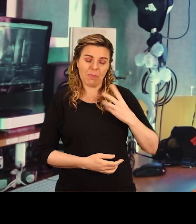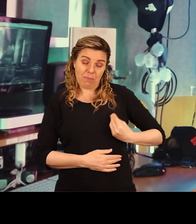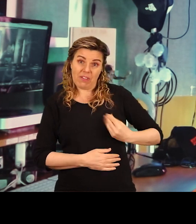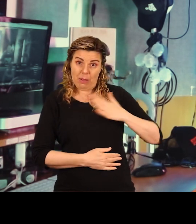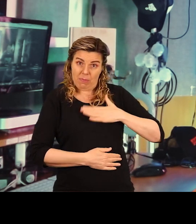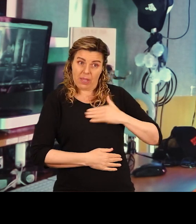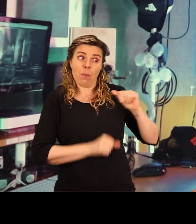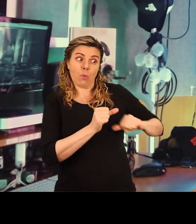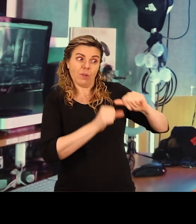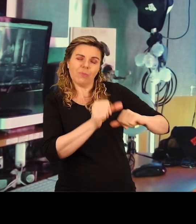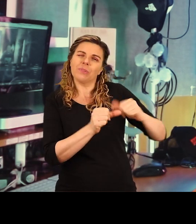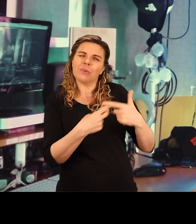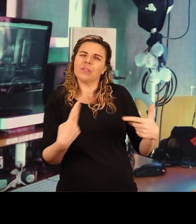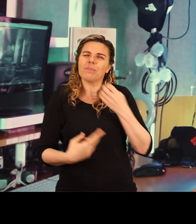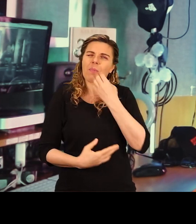mudanças na minha vida.